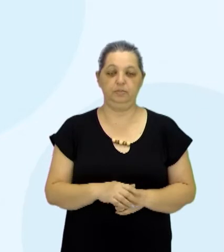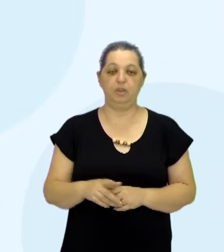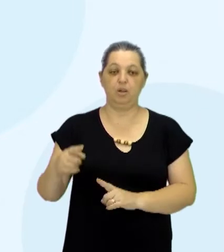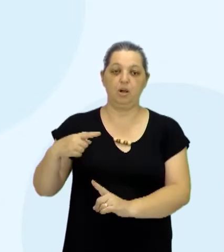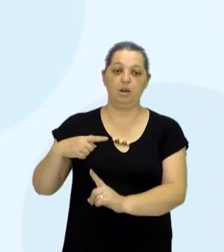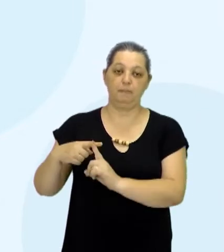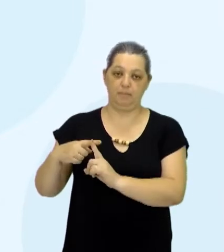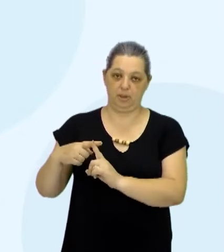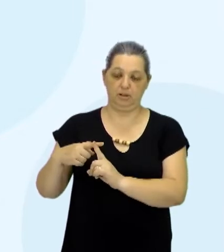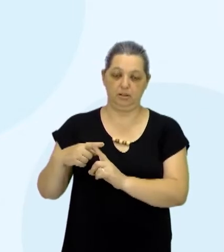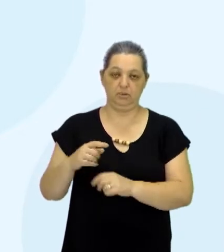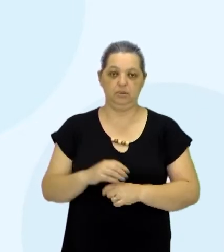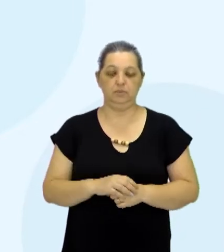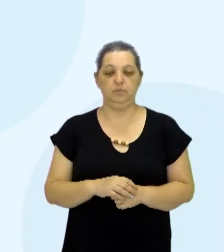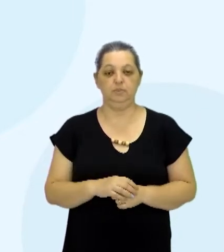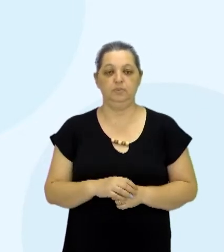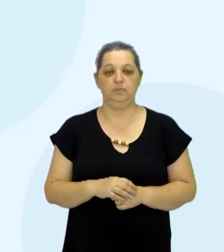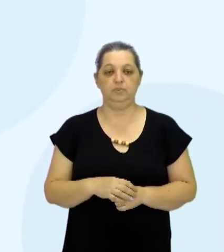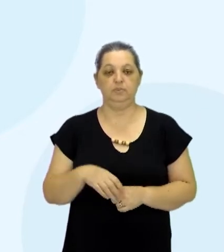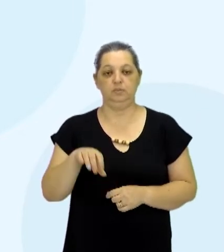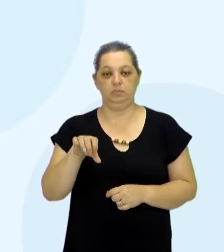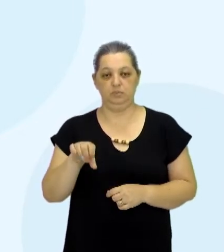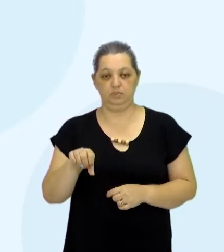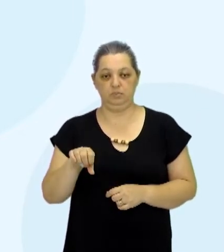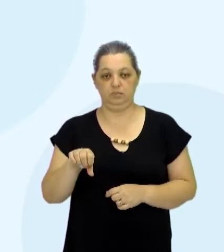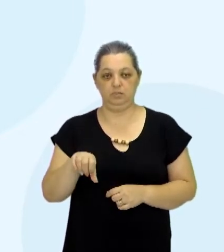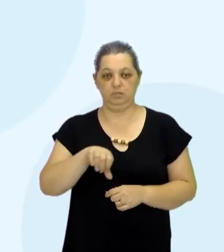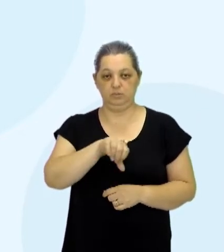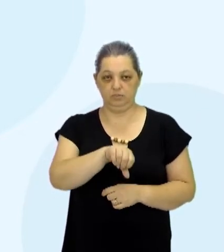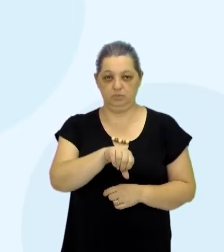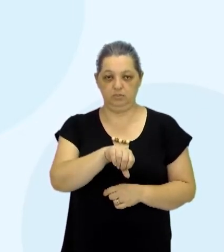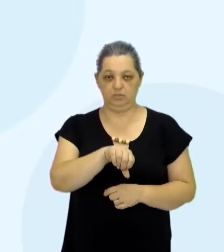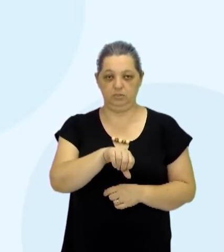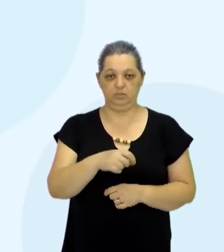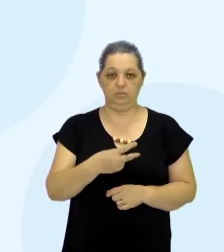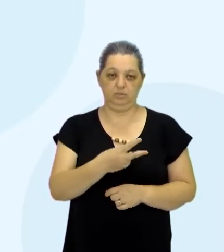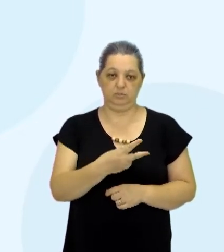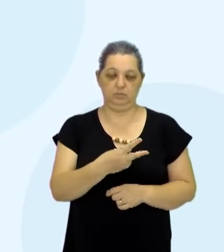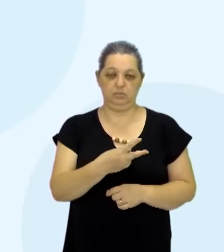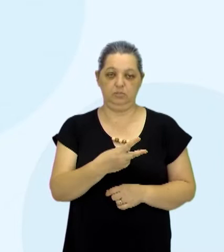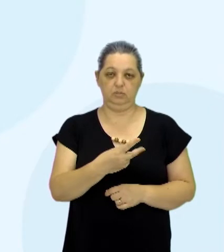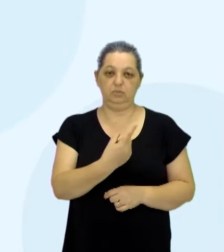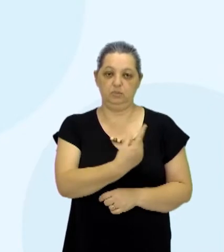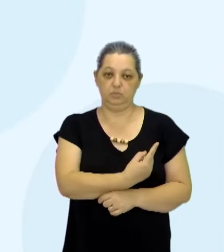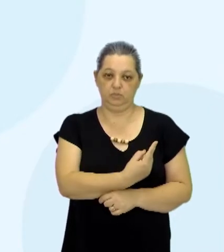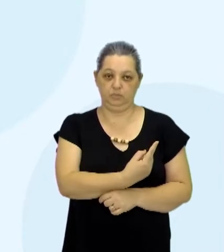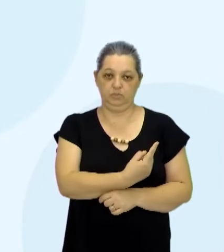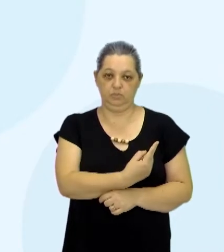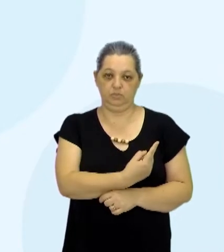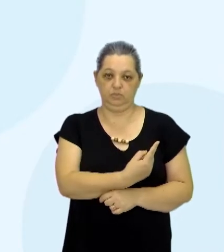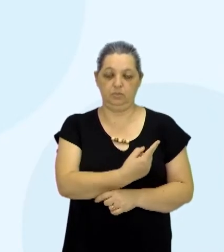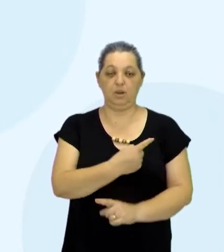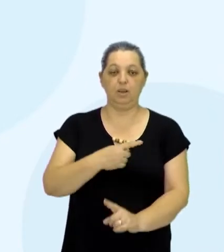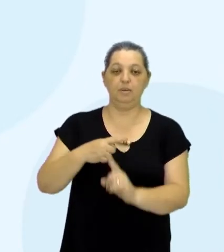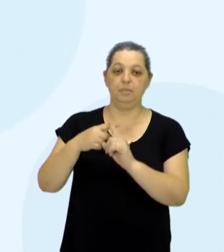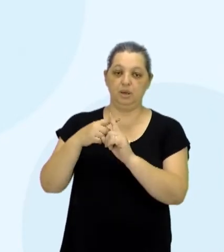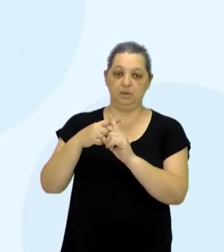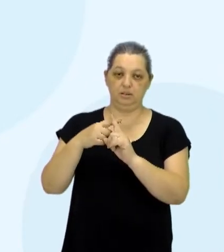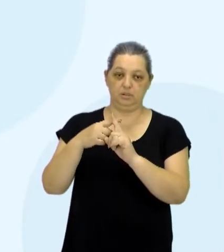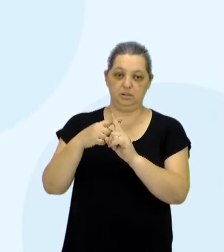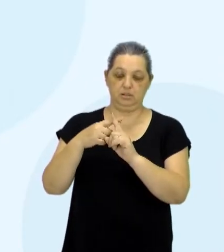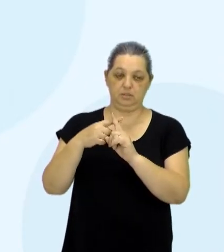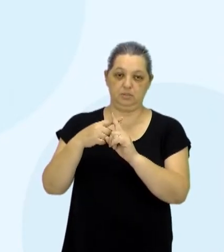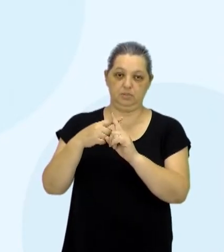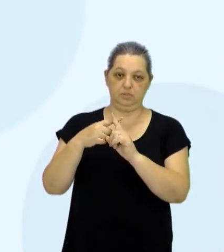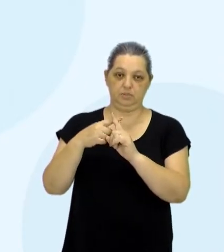continha para o primeiro 1. 1 vezes 9, 9. 1 vezes 9, 9. 1 vezes 2, 2. 1 vezes 1. Mais. Continha para o próximo